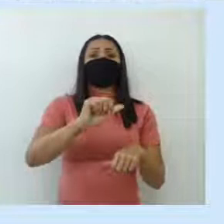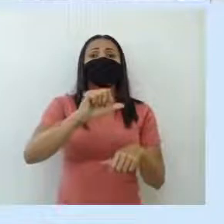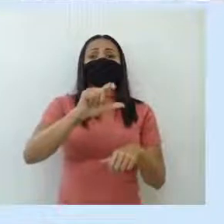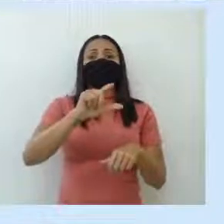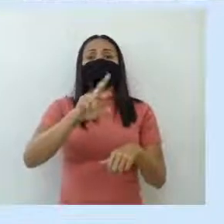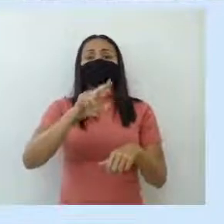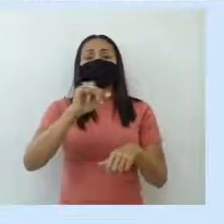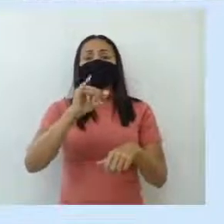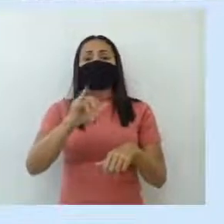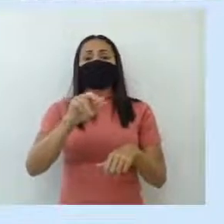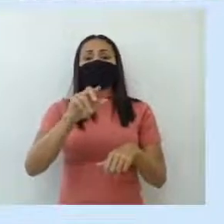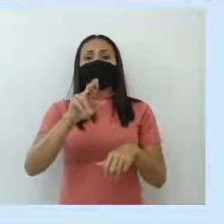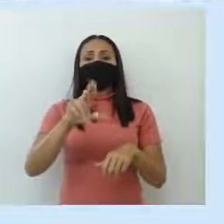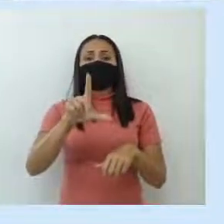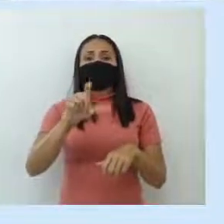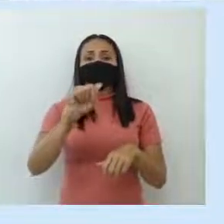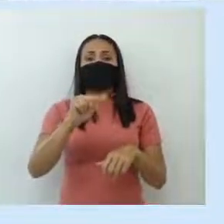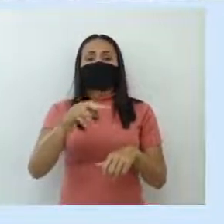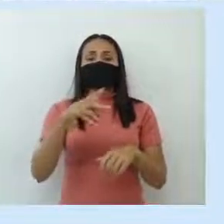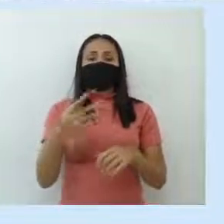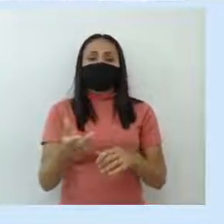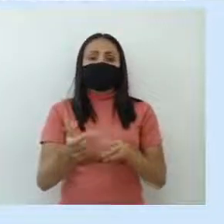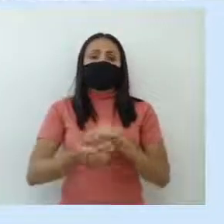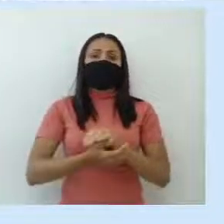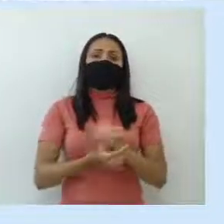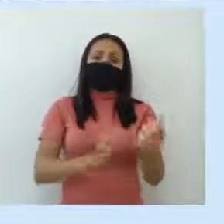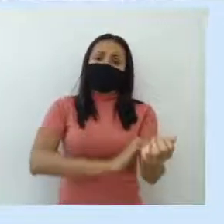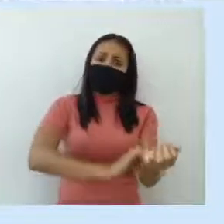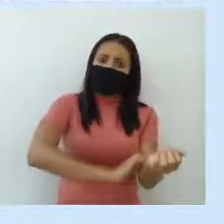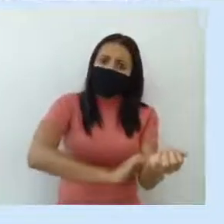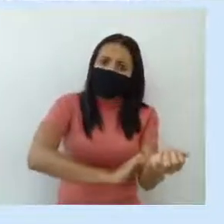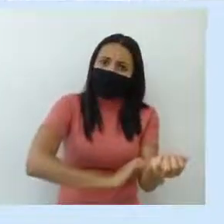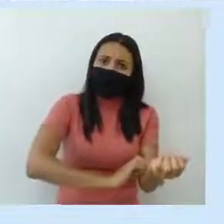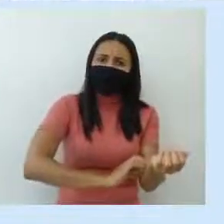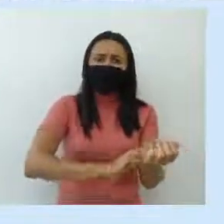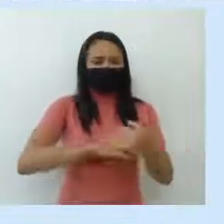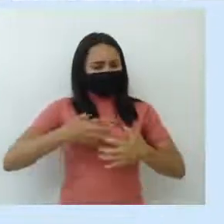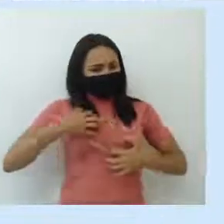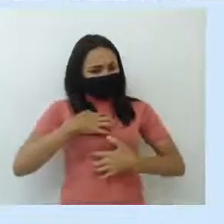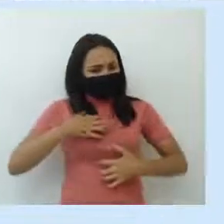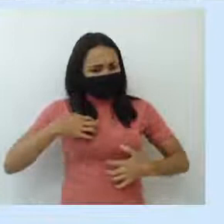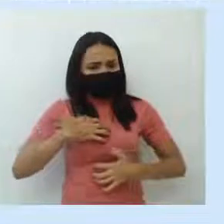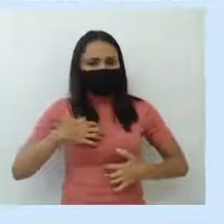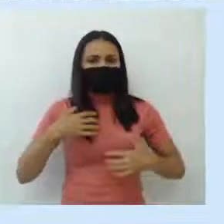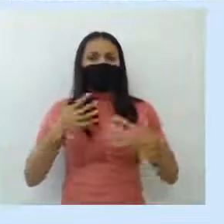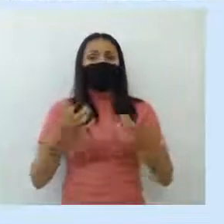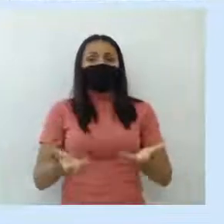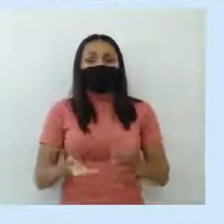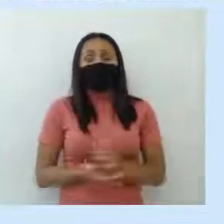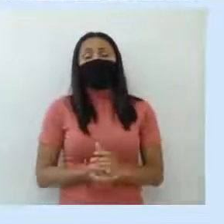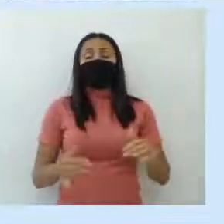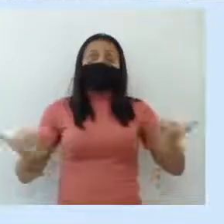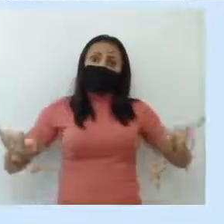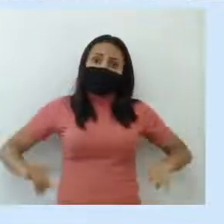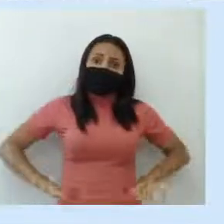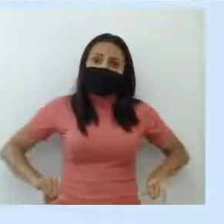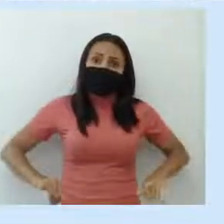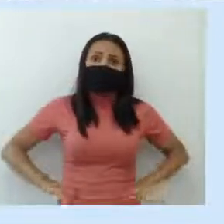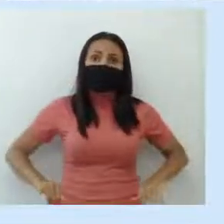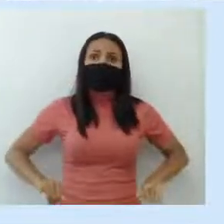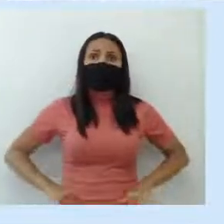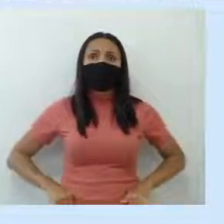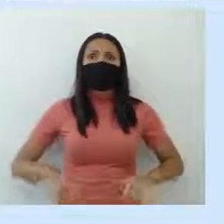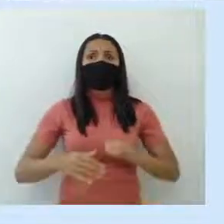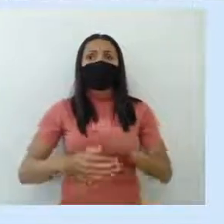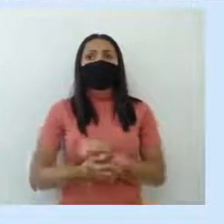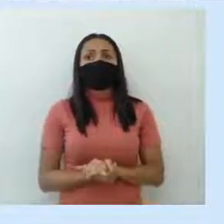sarna, todos os presos no mesmo barracão, sofrendo o quê? O mesmo terror, né? O mesmo terror